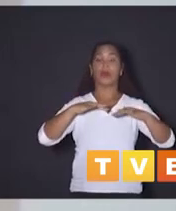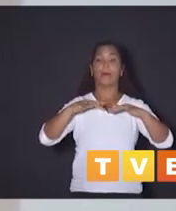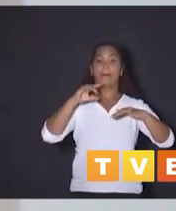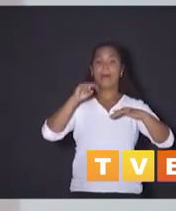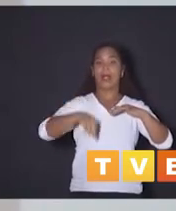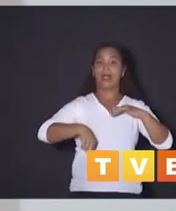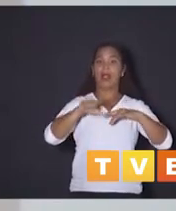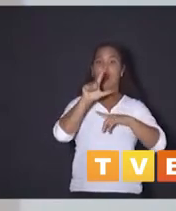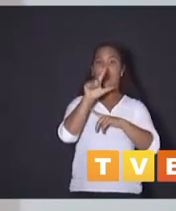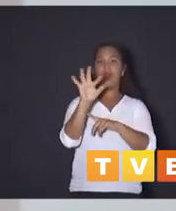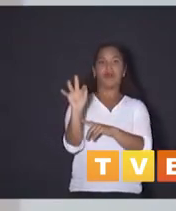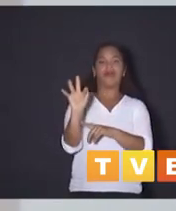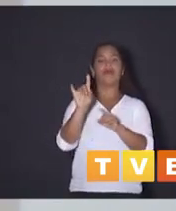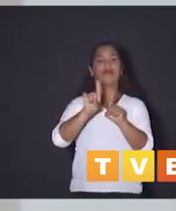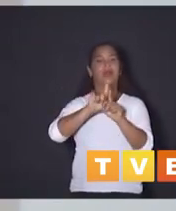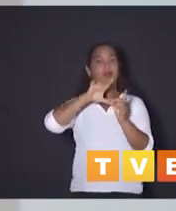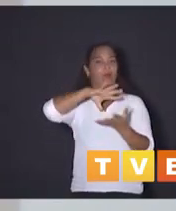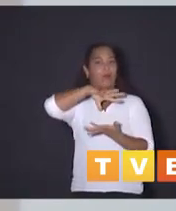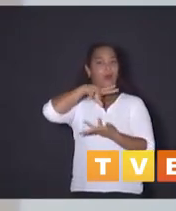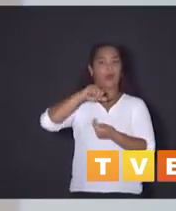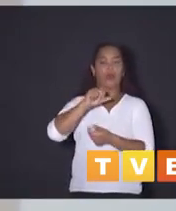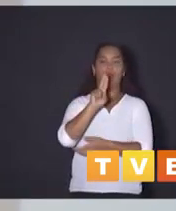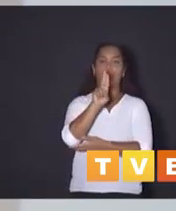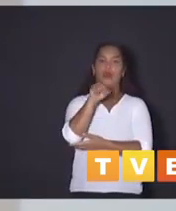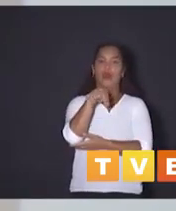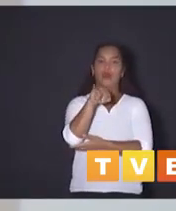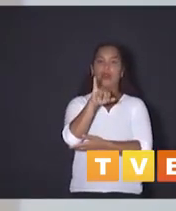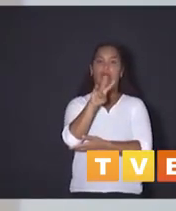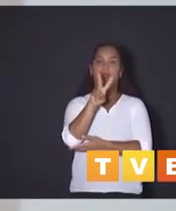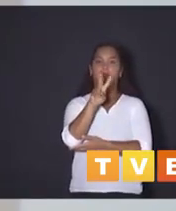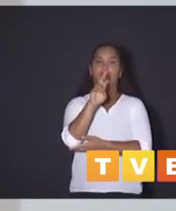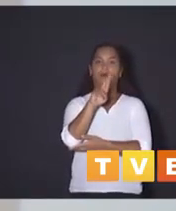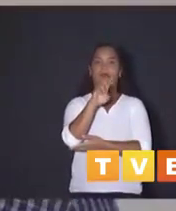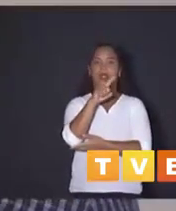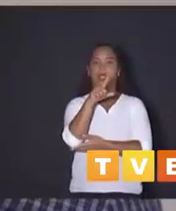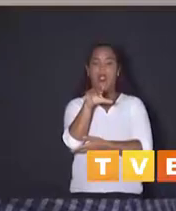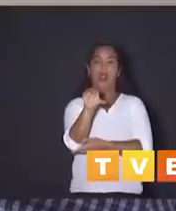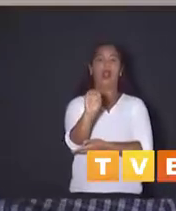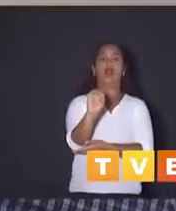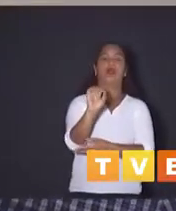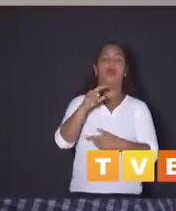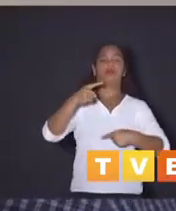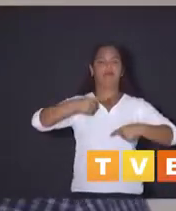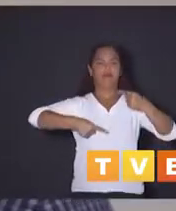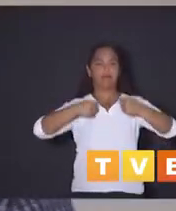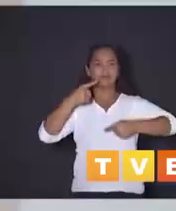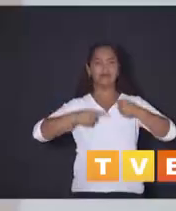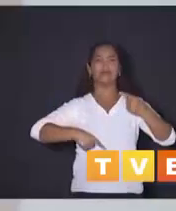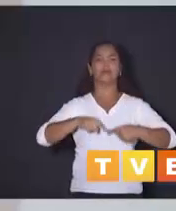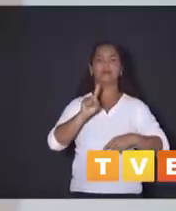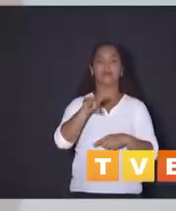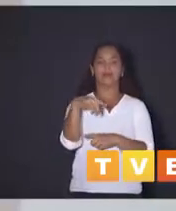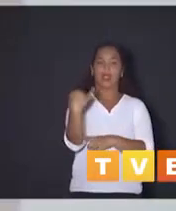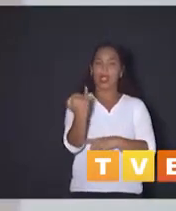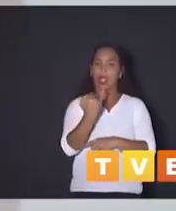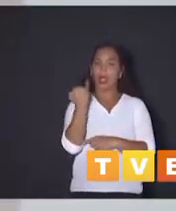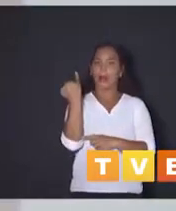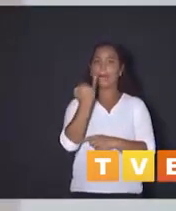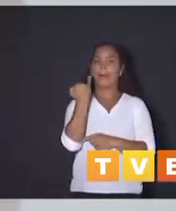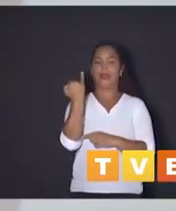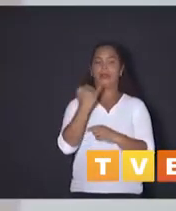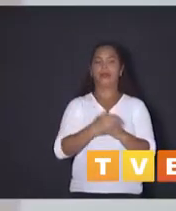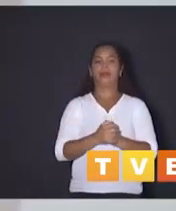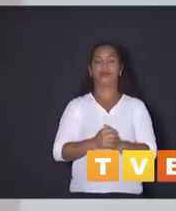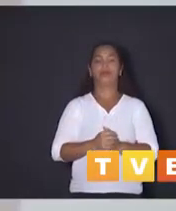que de lauro de freitas e do mundo no universo não discutir refletir sobre os temas é algo muito fundamental sobre qualquer tema